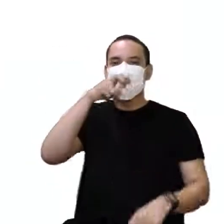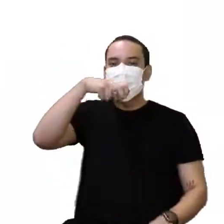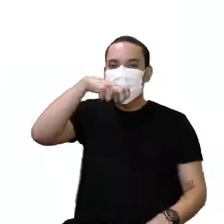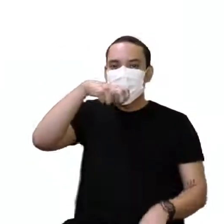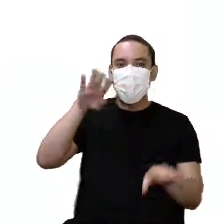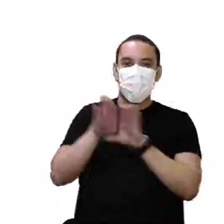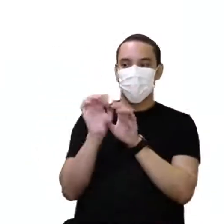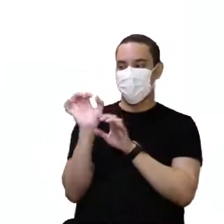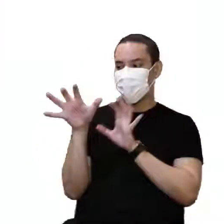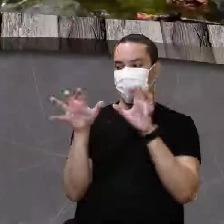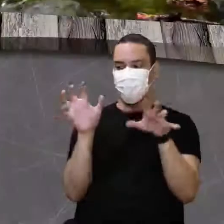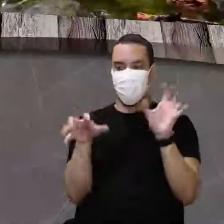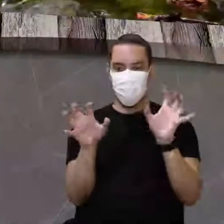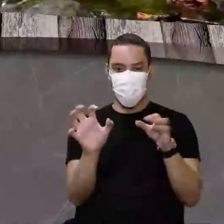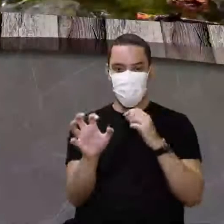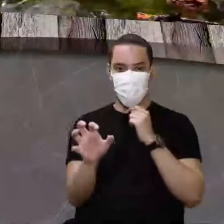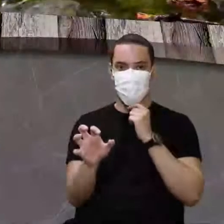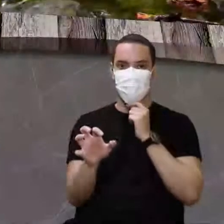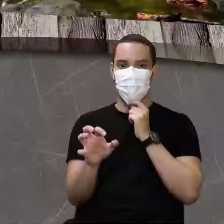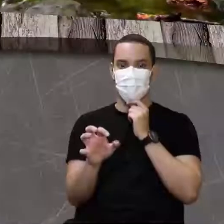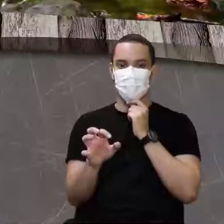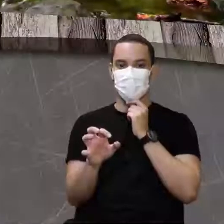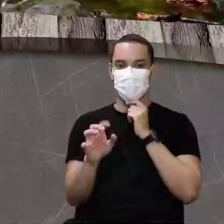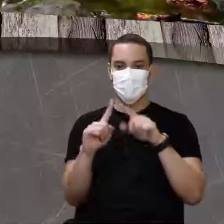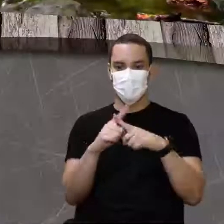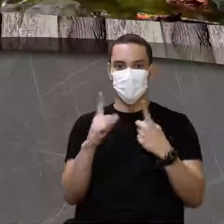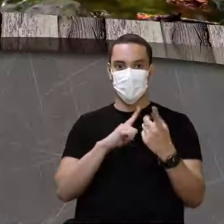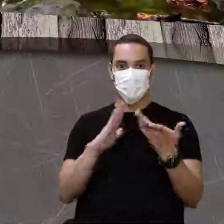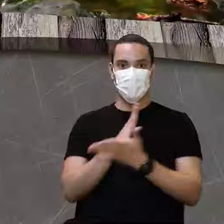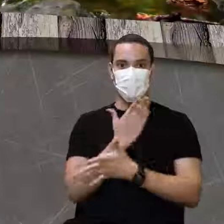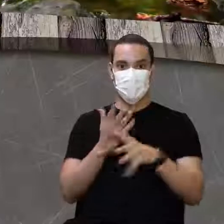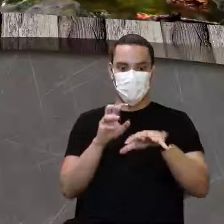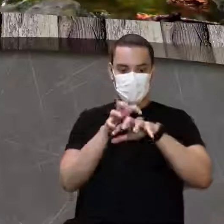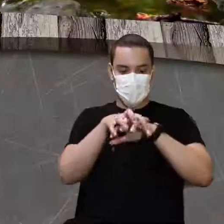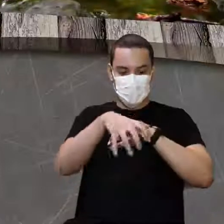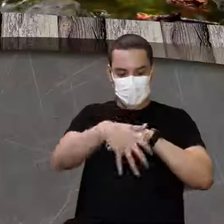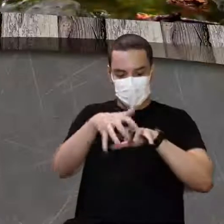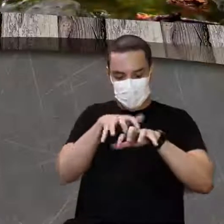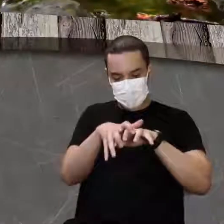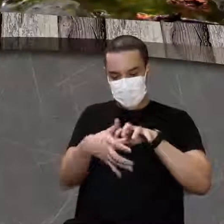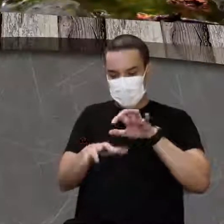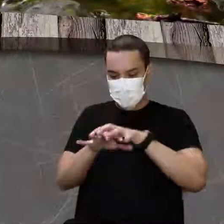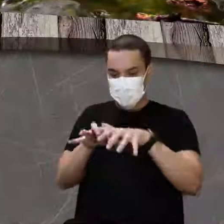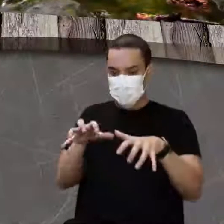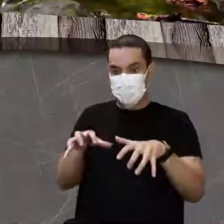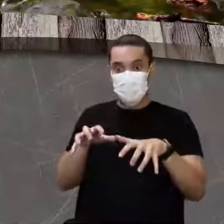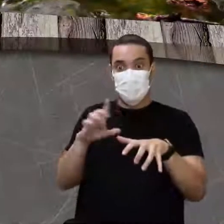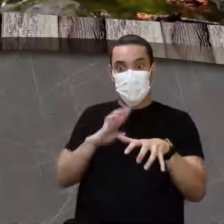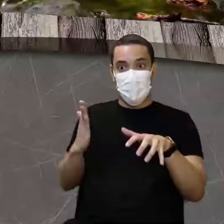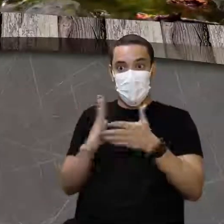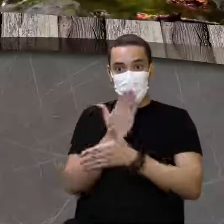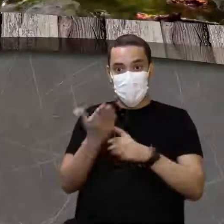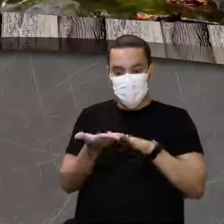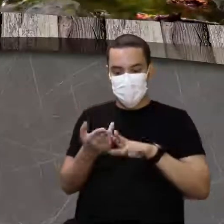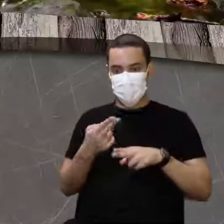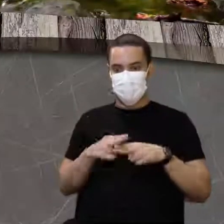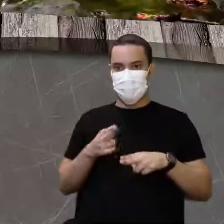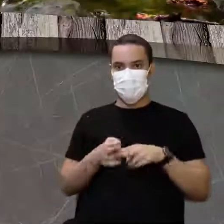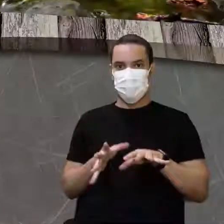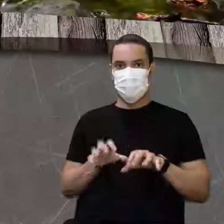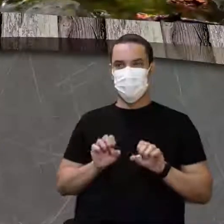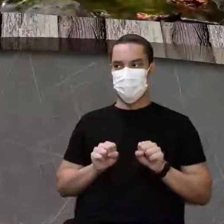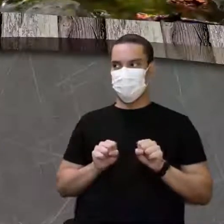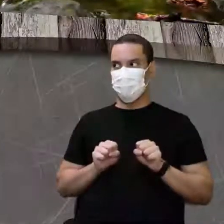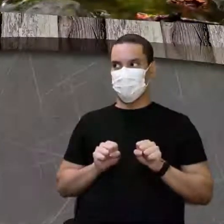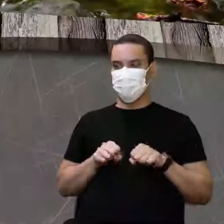bom? Aí eles tem alguns que já têm essas unhas, né? Fora. E esses,